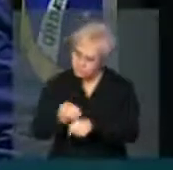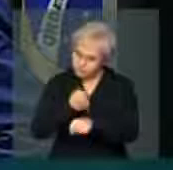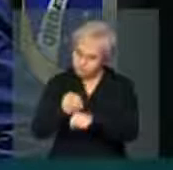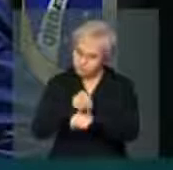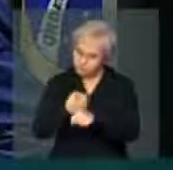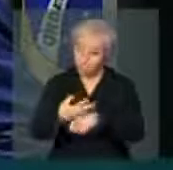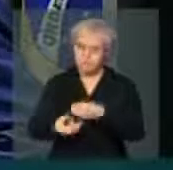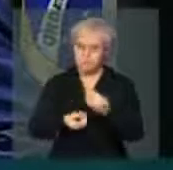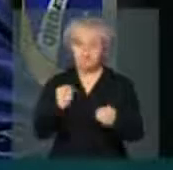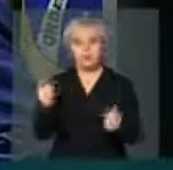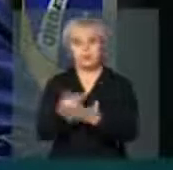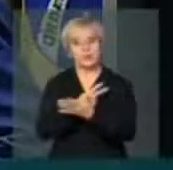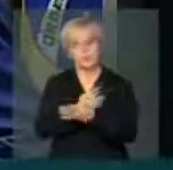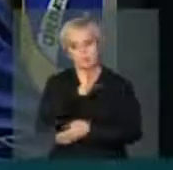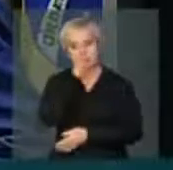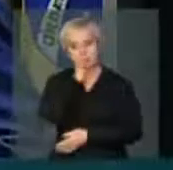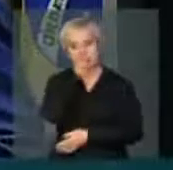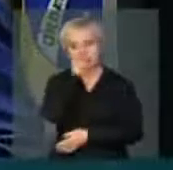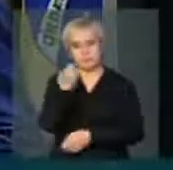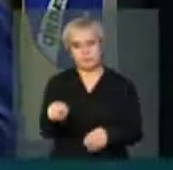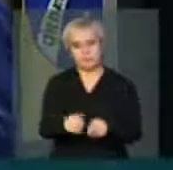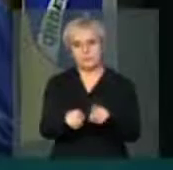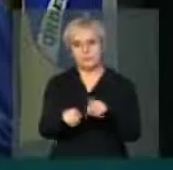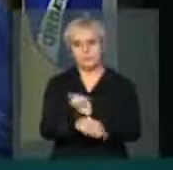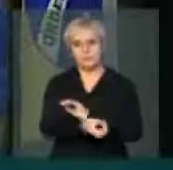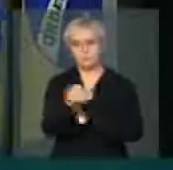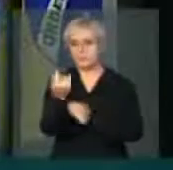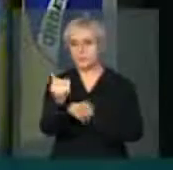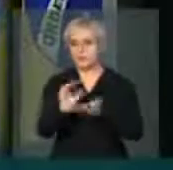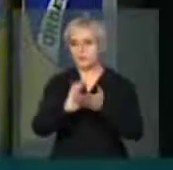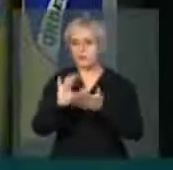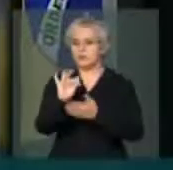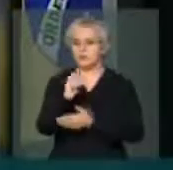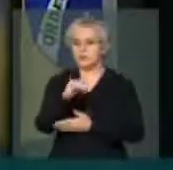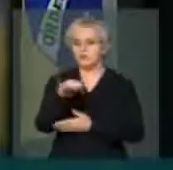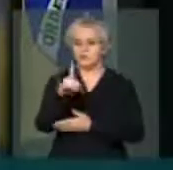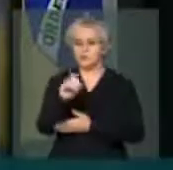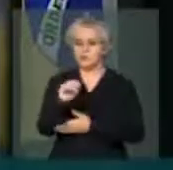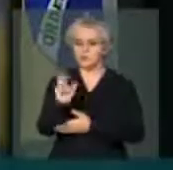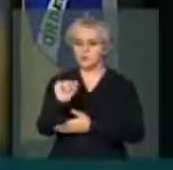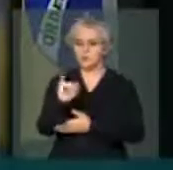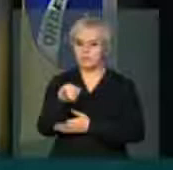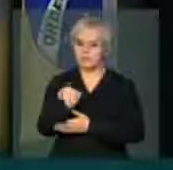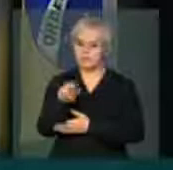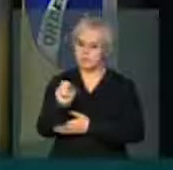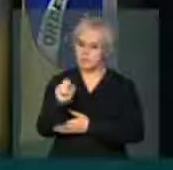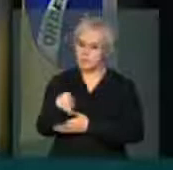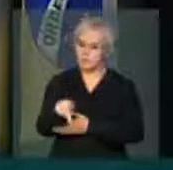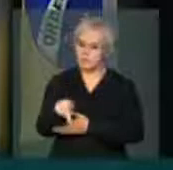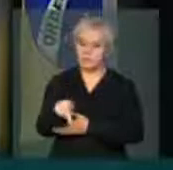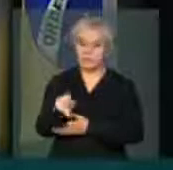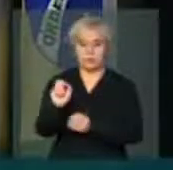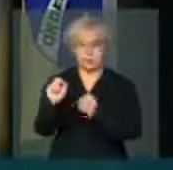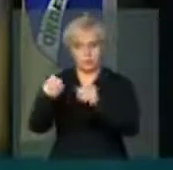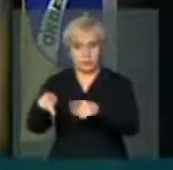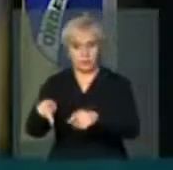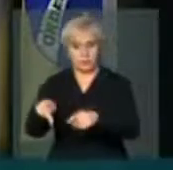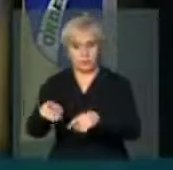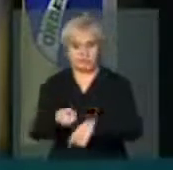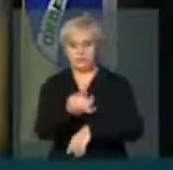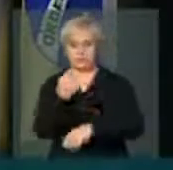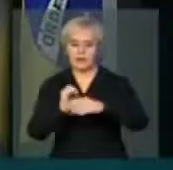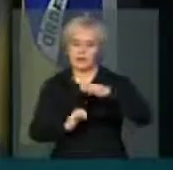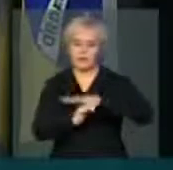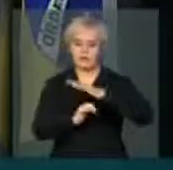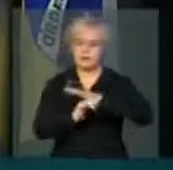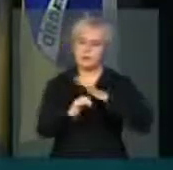este escândalo e também sobre os demais fundos de previdência de outras estatais que sofrem do mesmo tipo